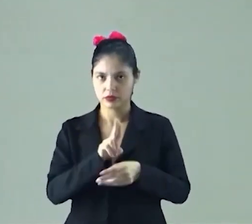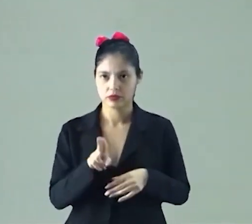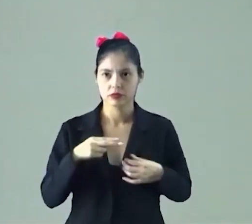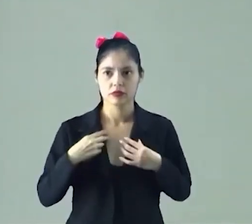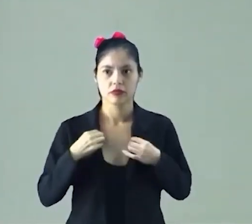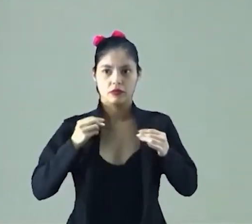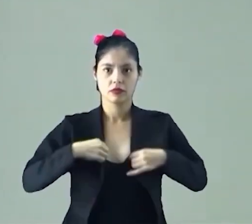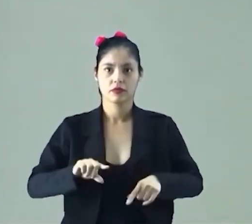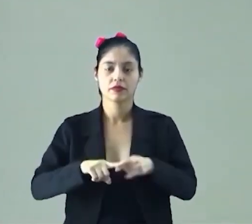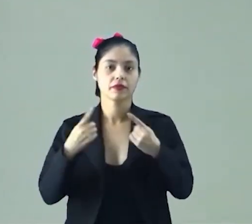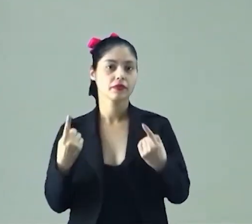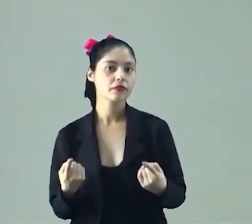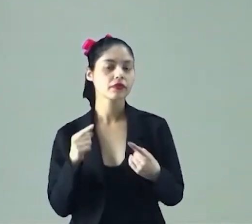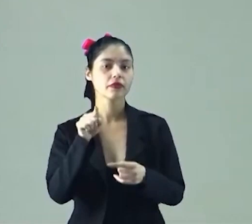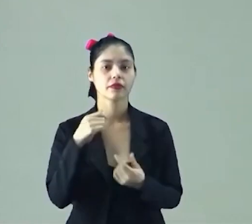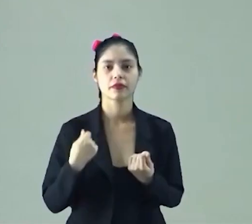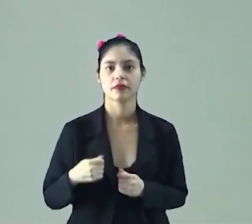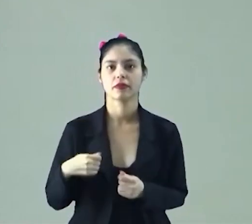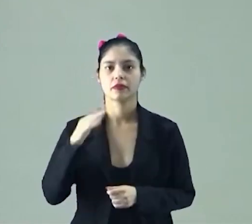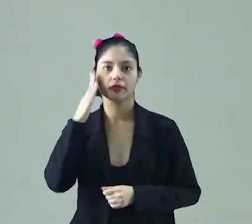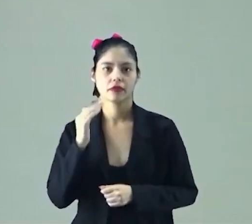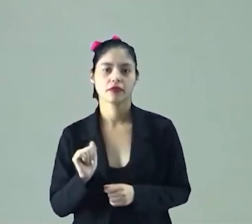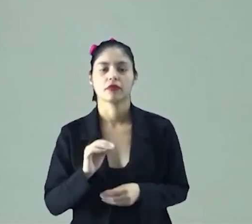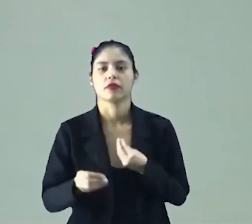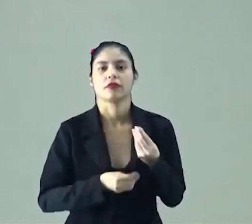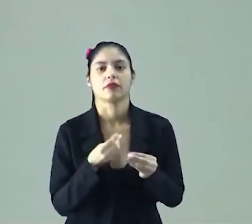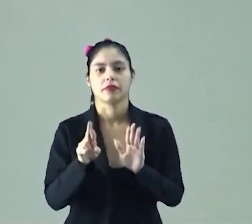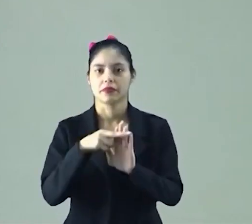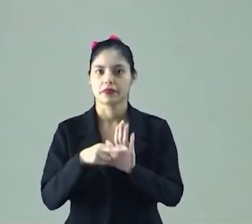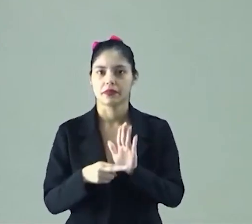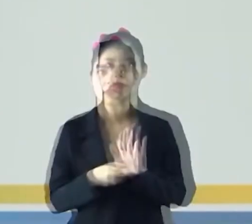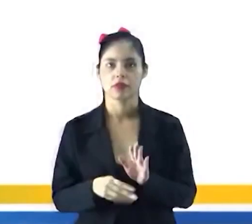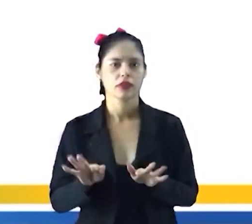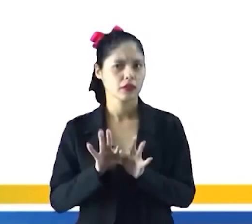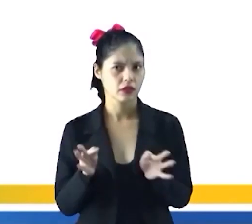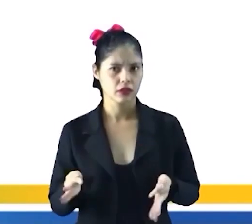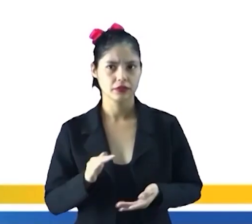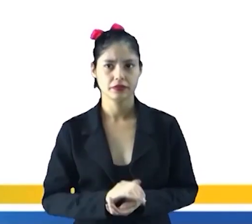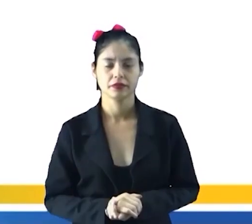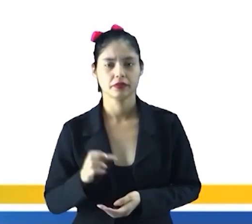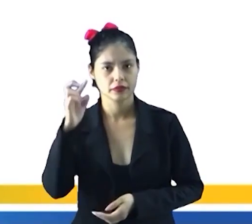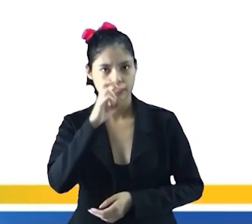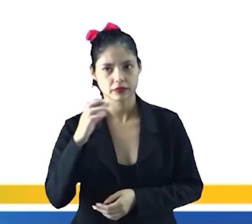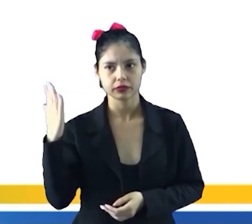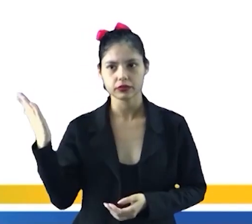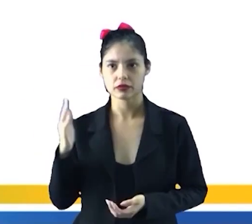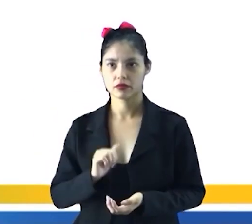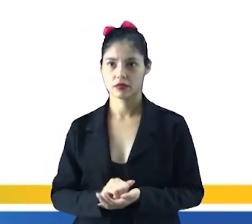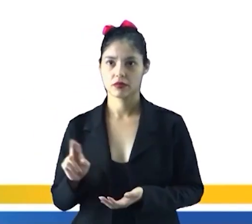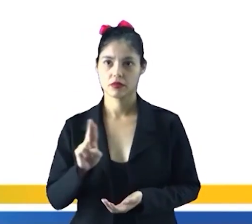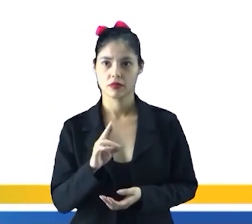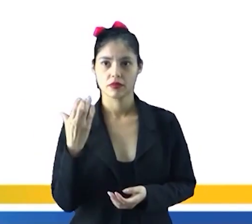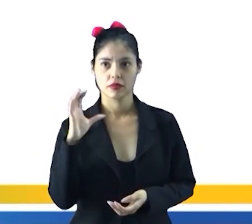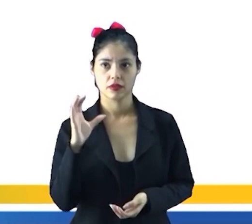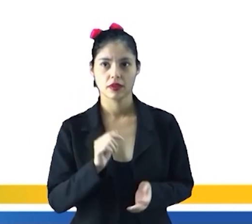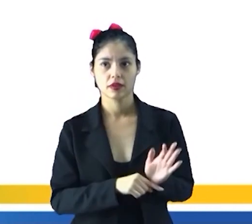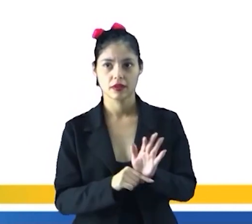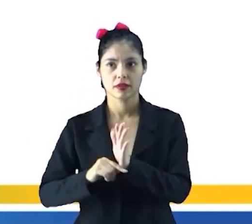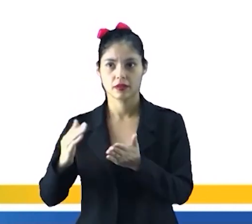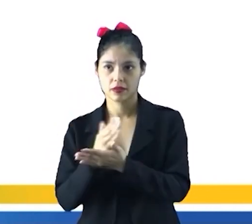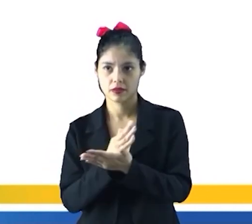nomes. Mas você precisa saber como ele tem que ser o padrão. E o padrão é bem simples. Vamos analisar a questão aqui. Os nomes